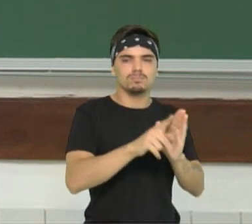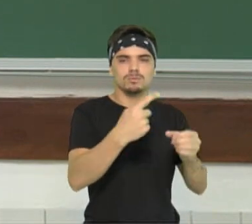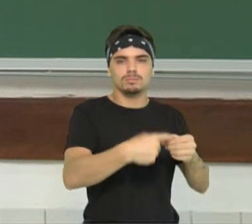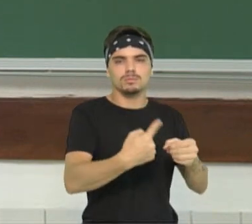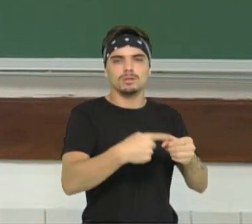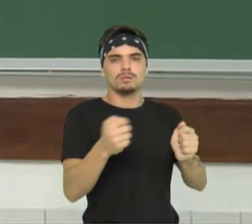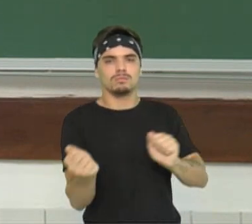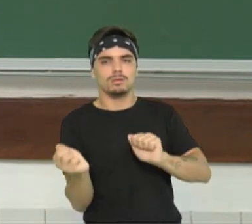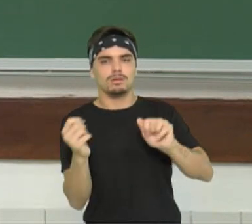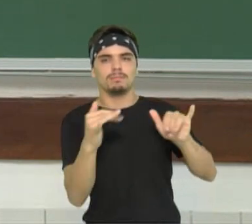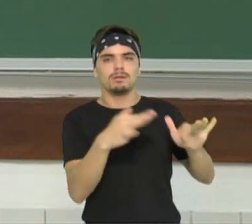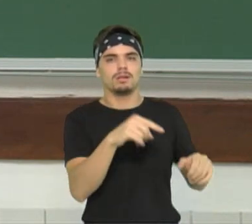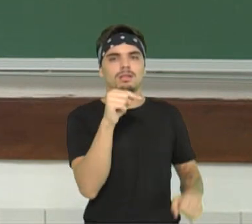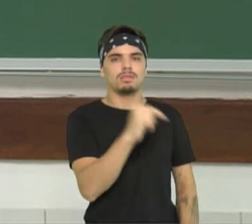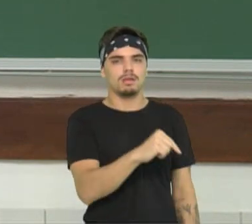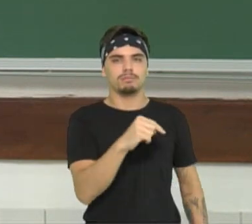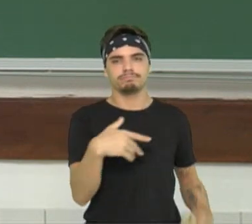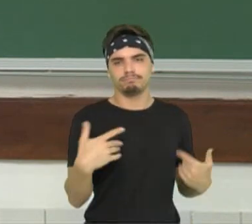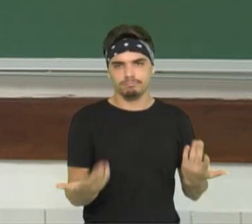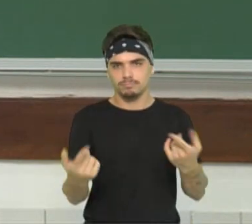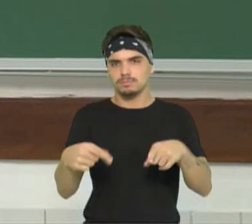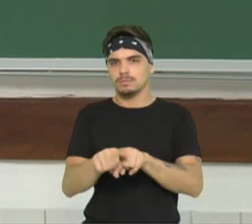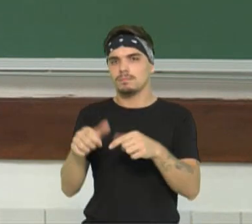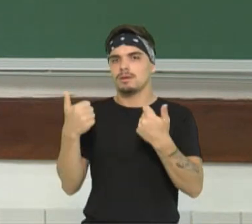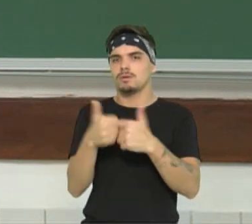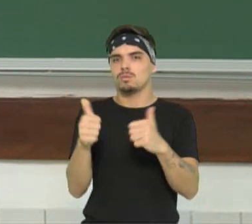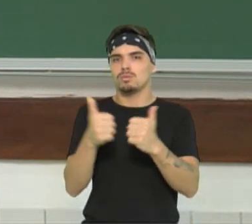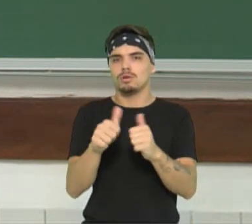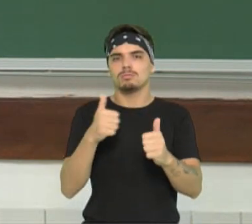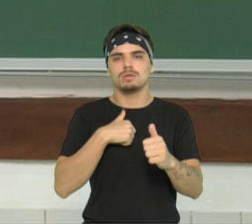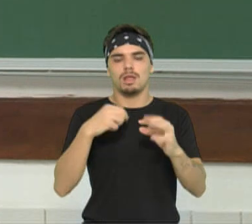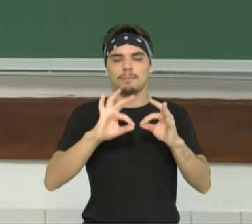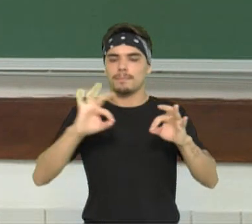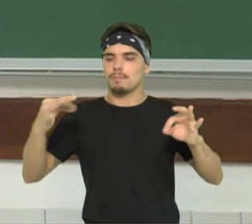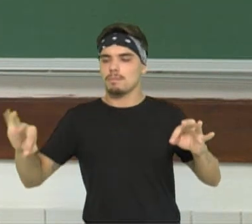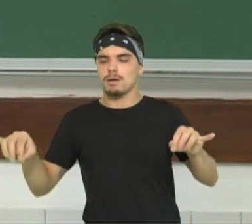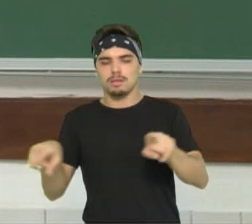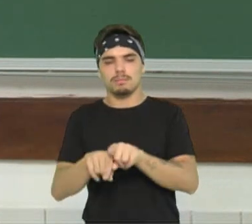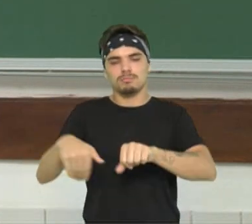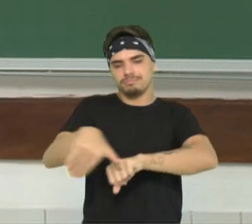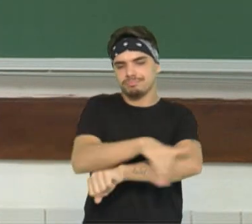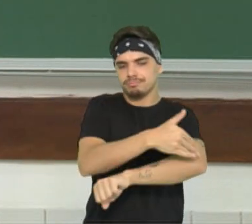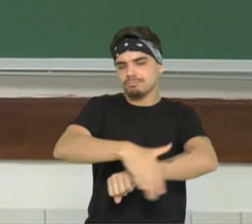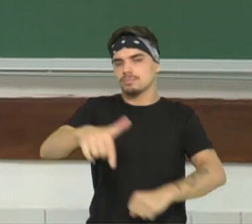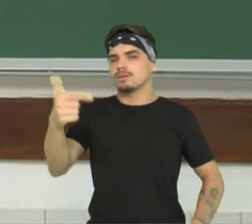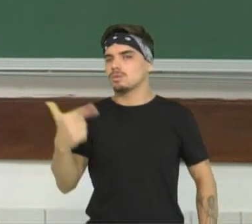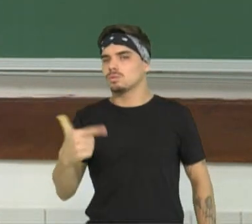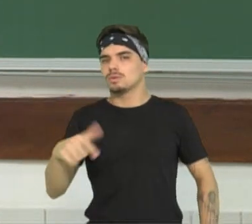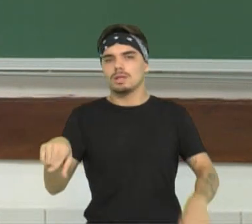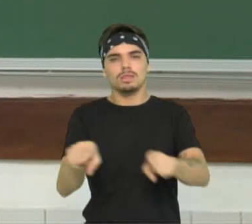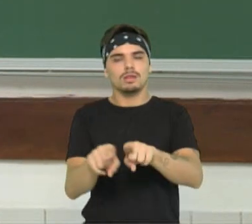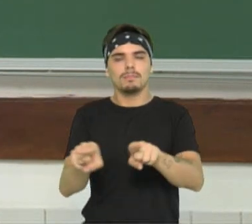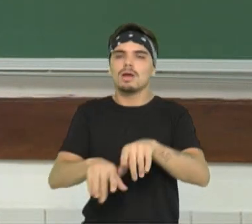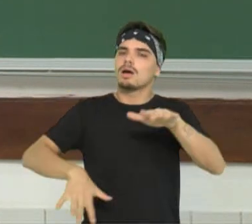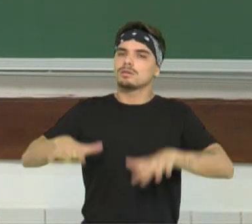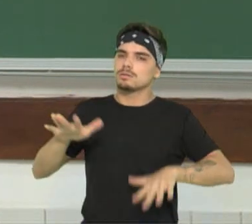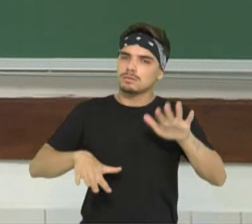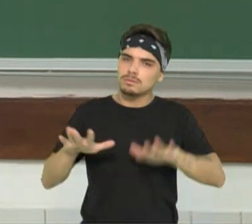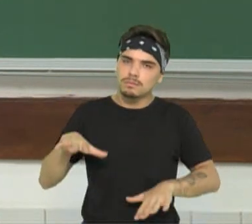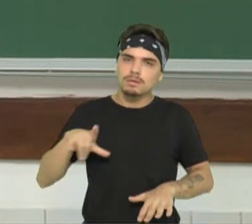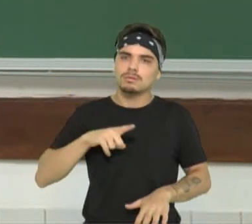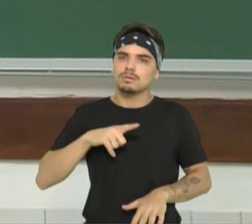não chegam até esses locais. O ônibus não passa perto, não há asfalto, não tem também